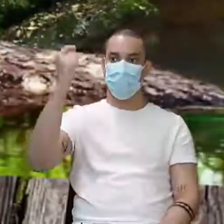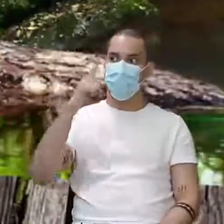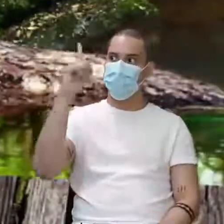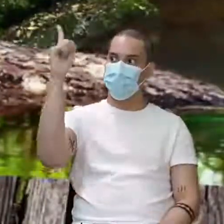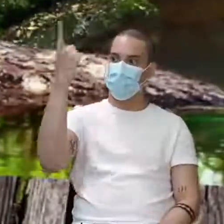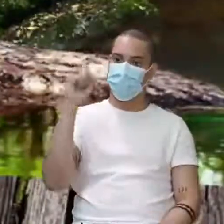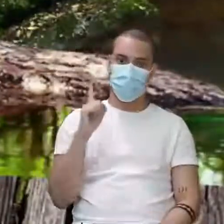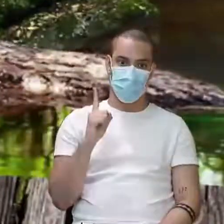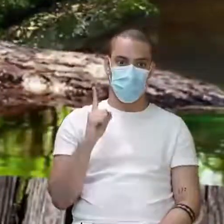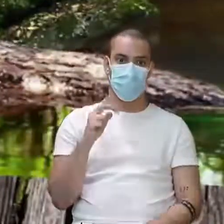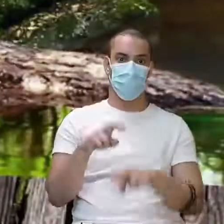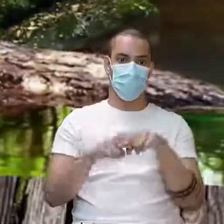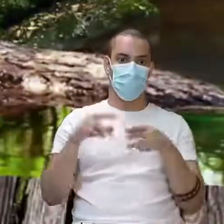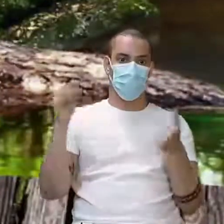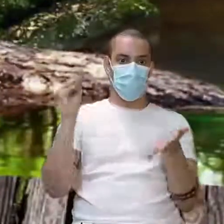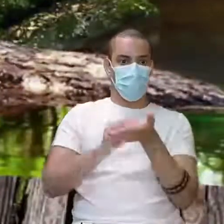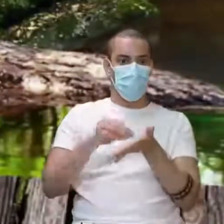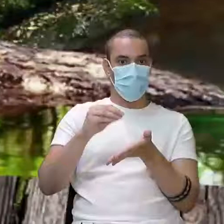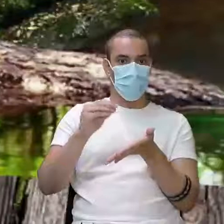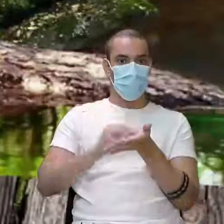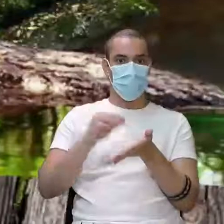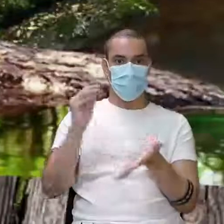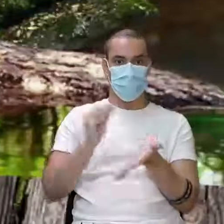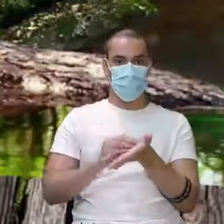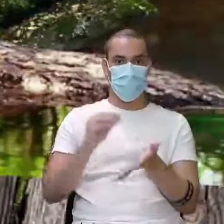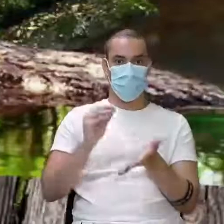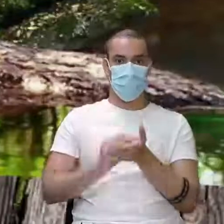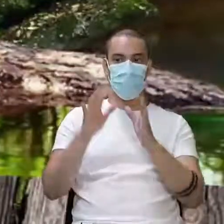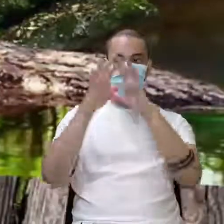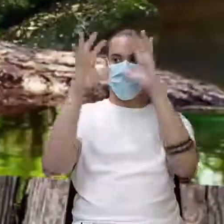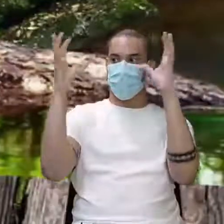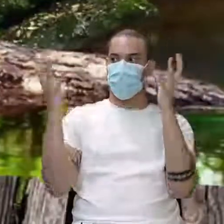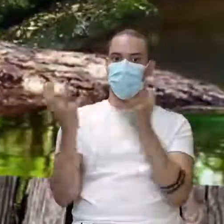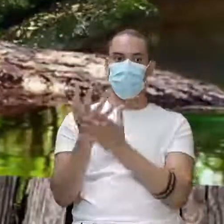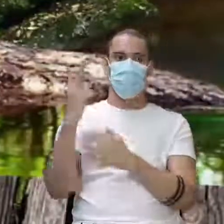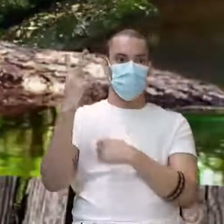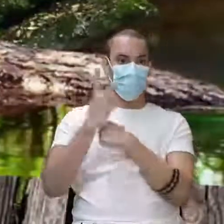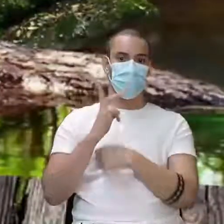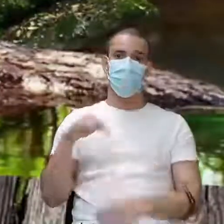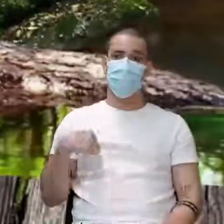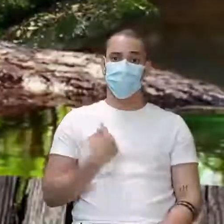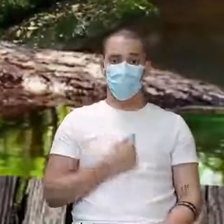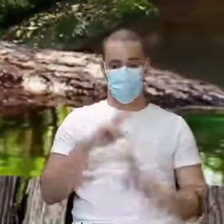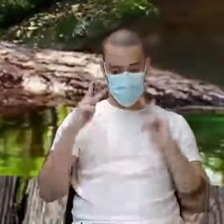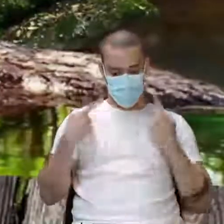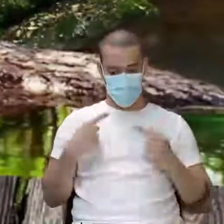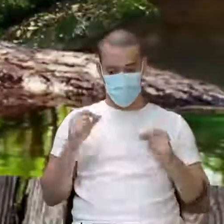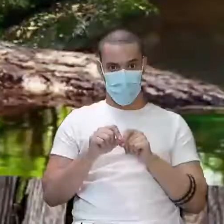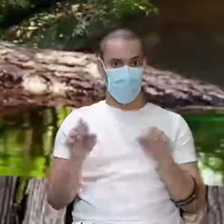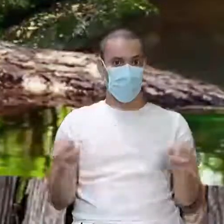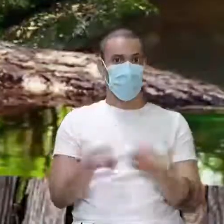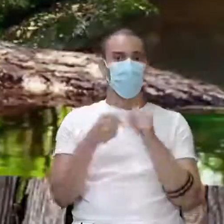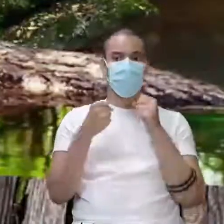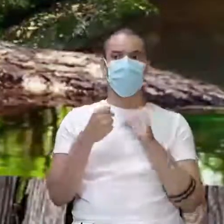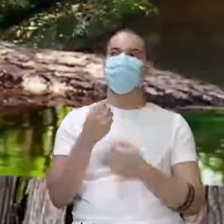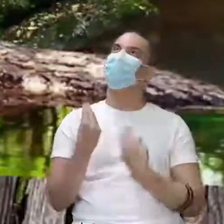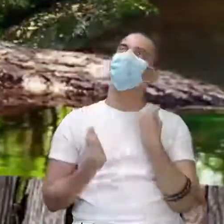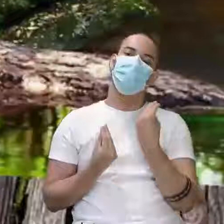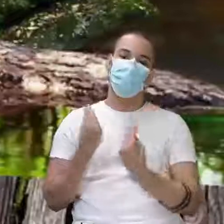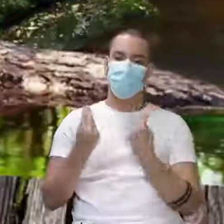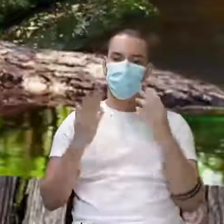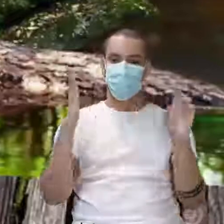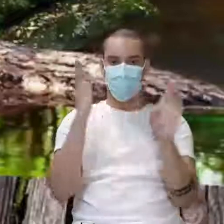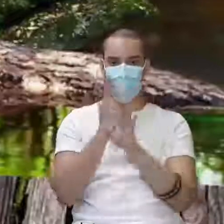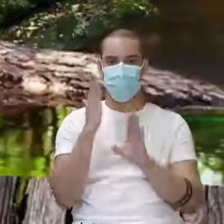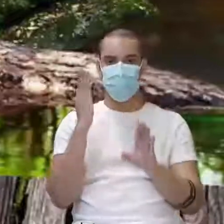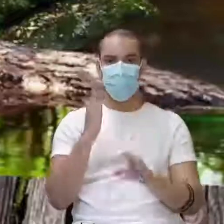pela ausência, então, desse ozônio, tá? Nós mesmos, a gente faz isso, né? Está destruindo. Com o que, professora?